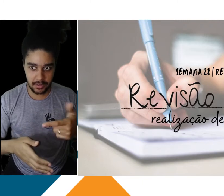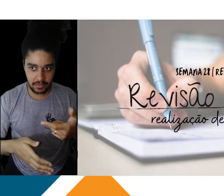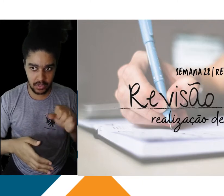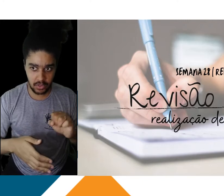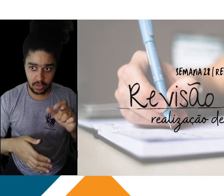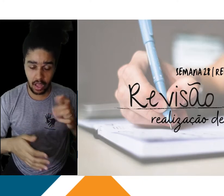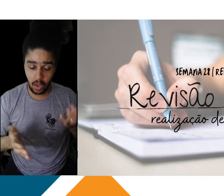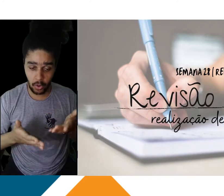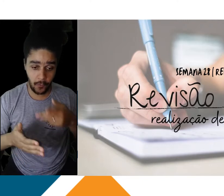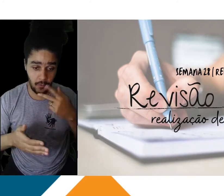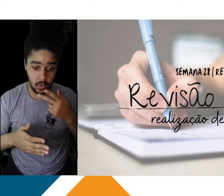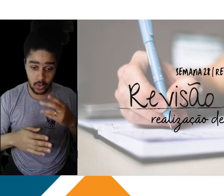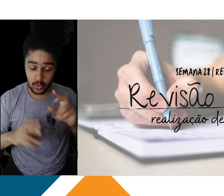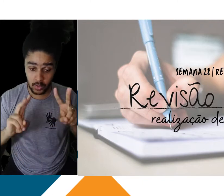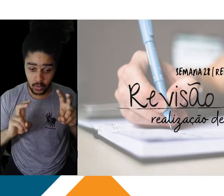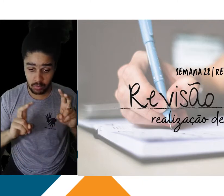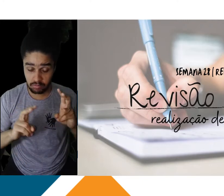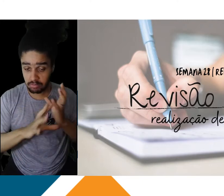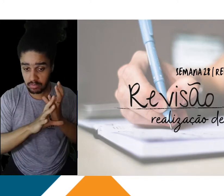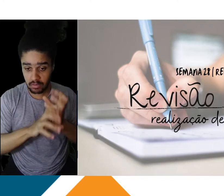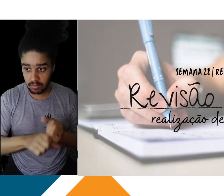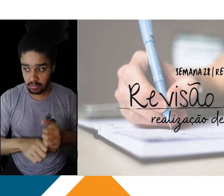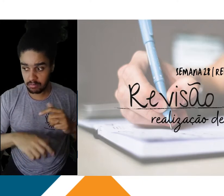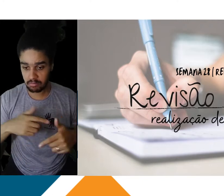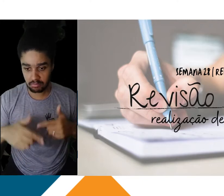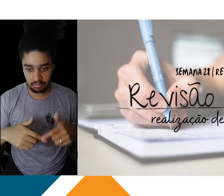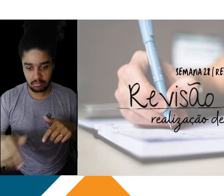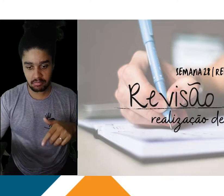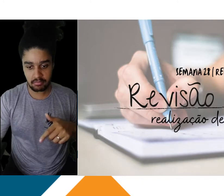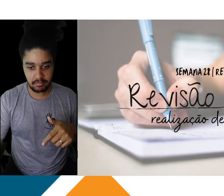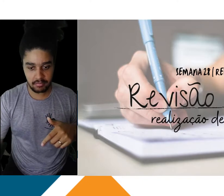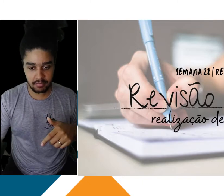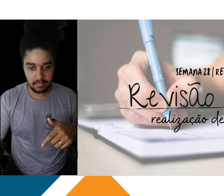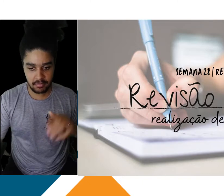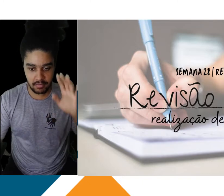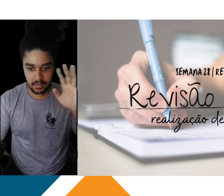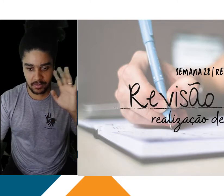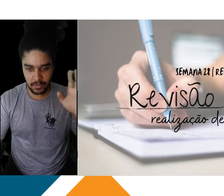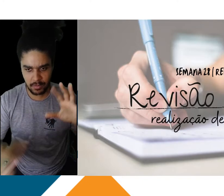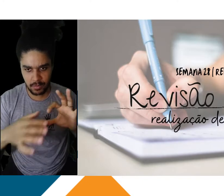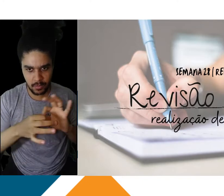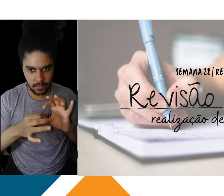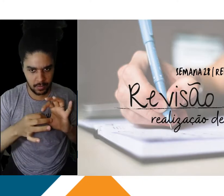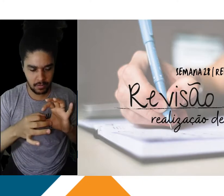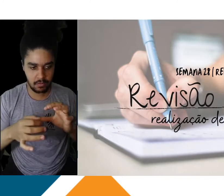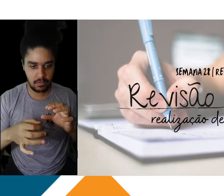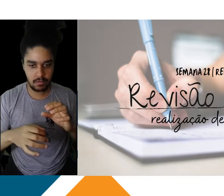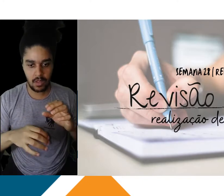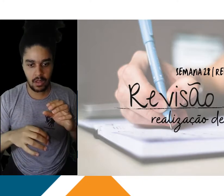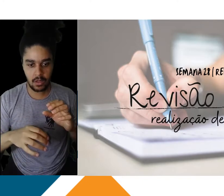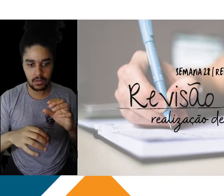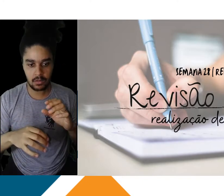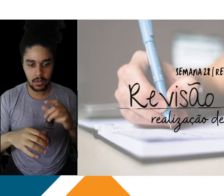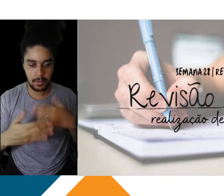hoje eu vim falar com vocês sobre uma revisão mais prática. Na semana 27 vimos uma revisão mais teórica, que inclusive foi utilizada como uma